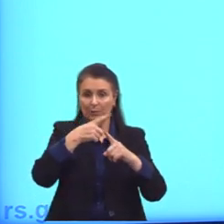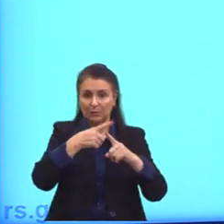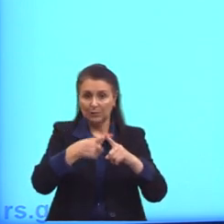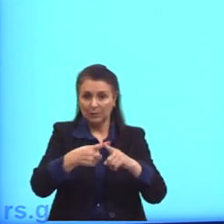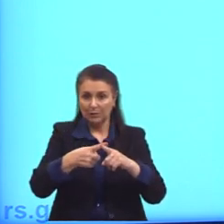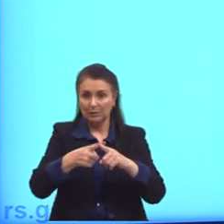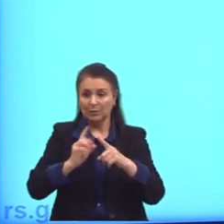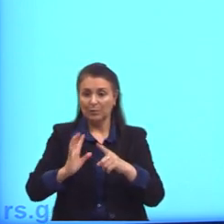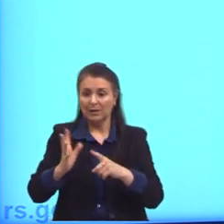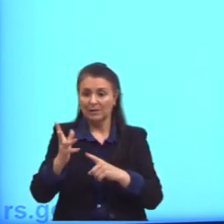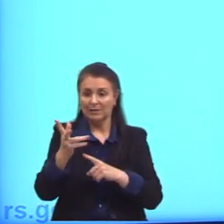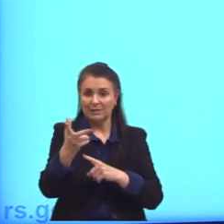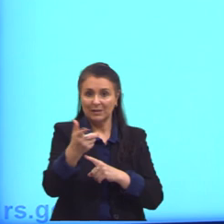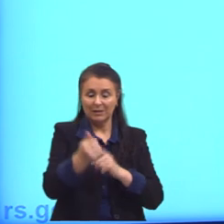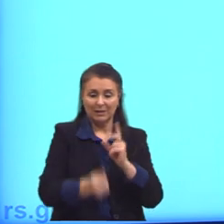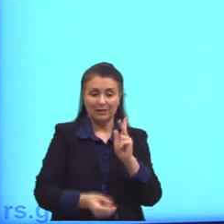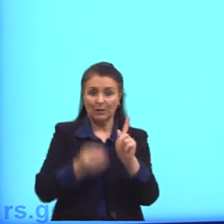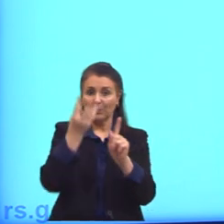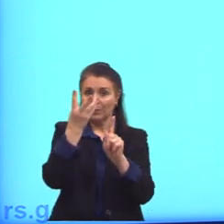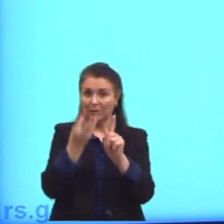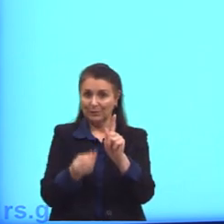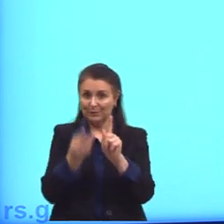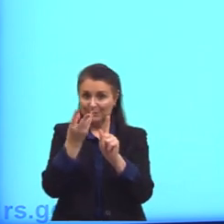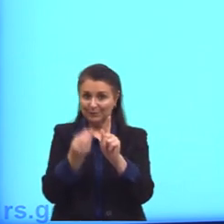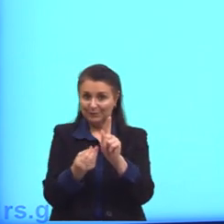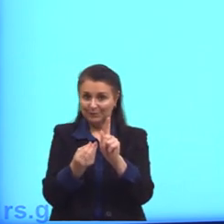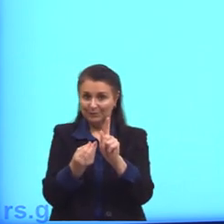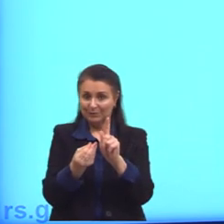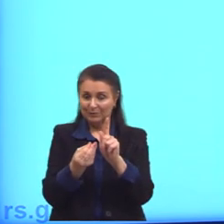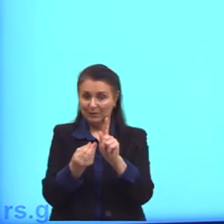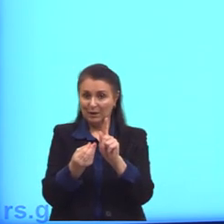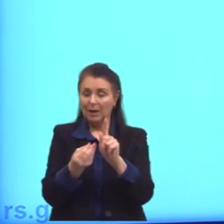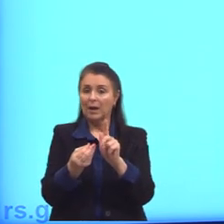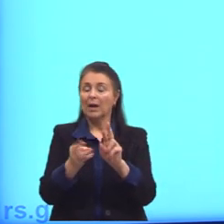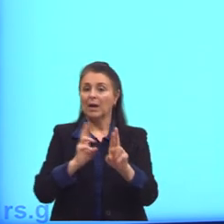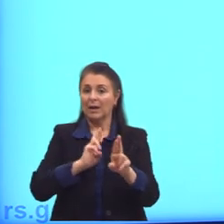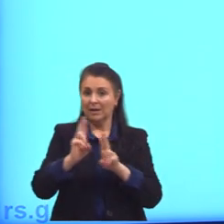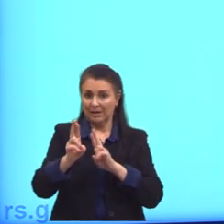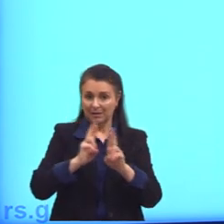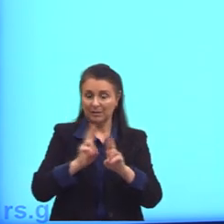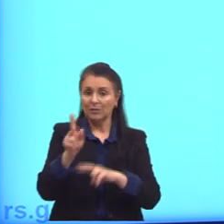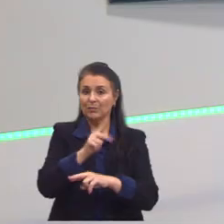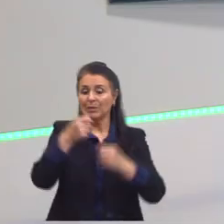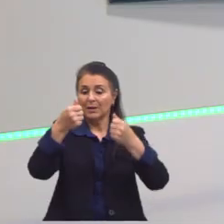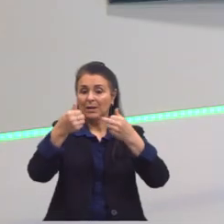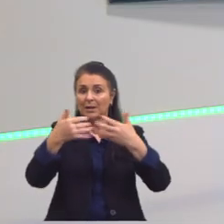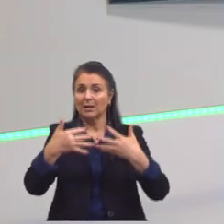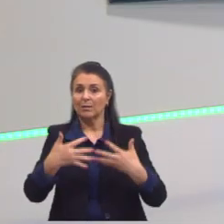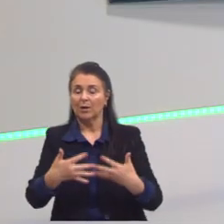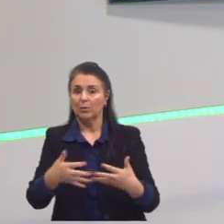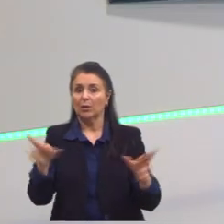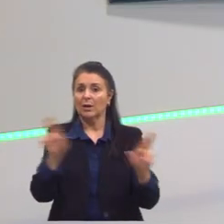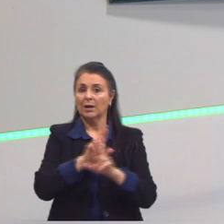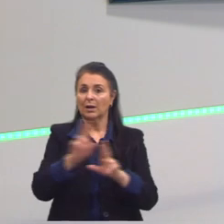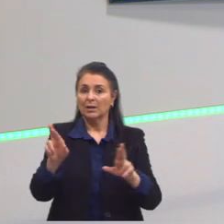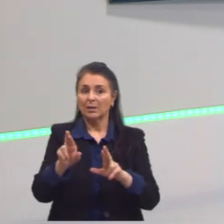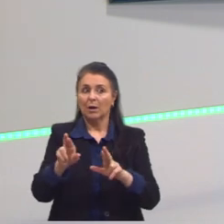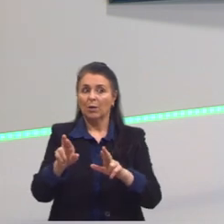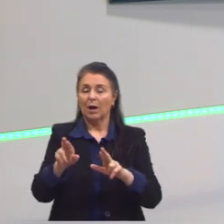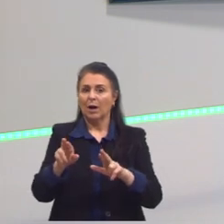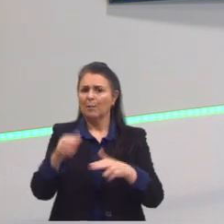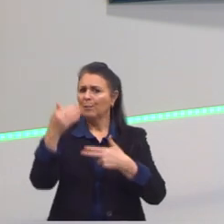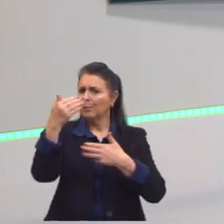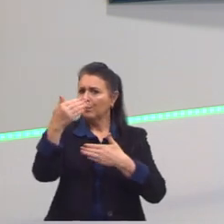pela aceleração gravitacional Claro gente que essa relação aqui tá eu vou dizer para você assim em relação ao Enem